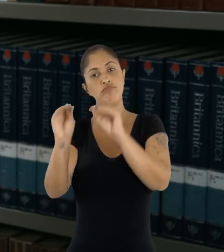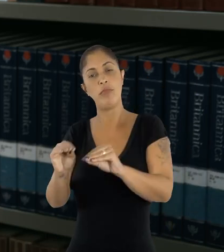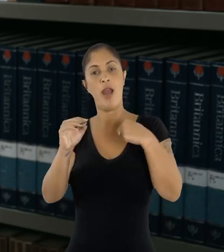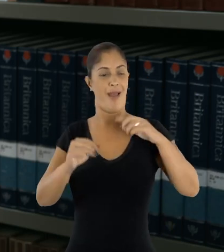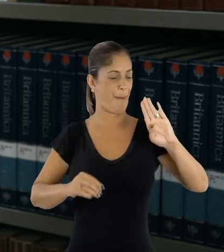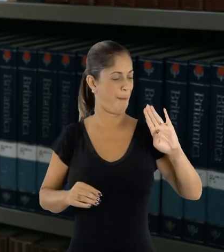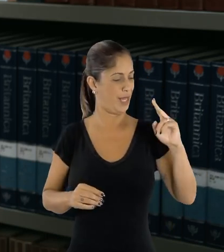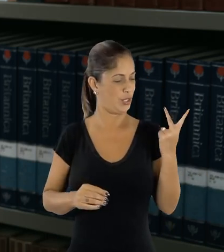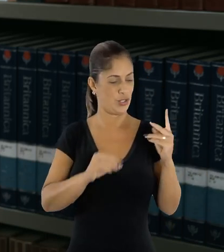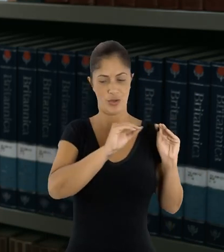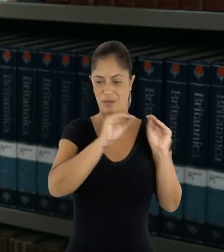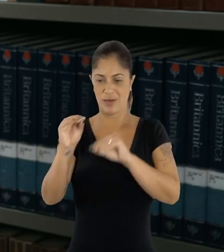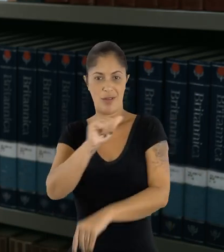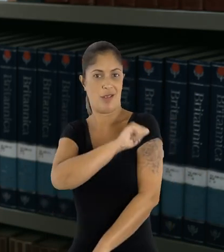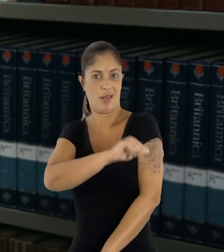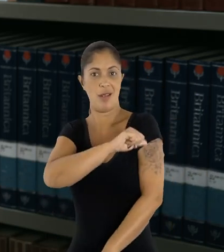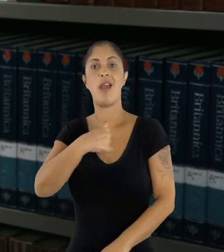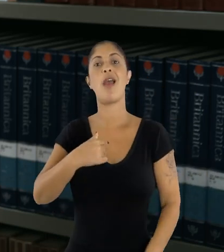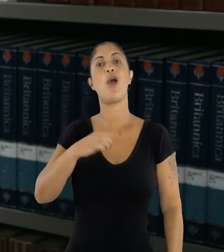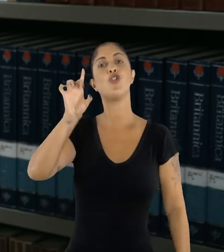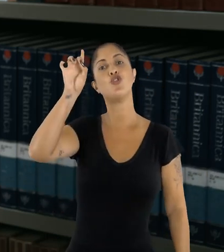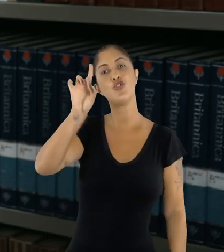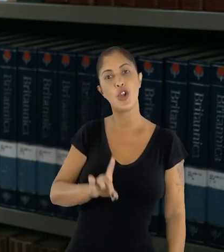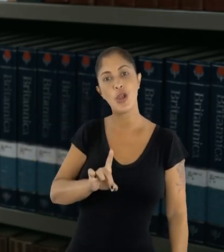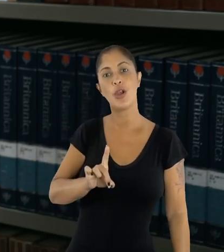me transferi de Belo Horizonte para o Rio de Janeiro porque fui